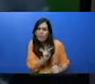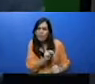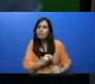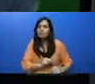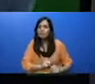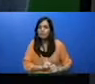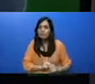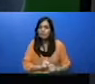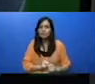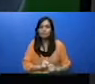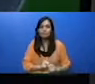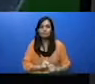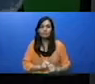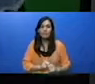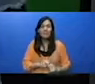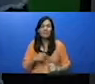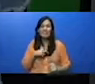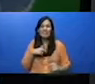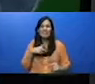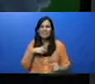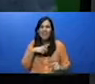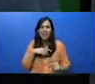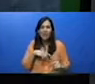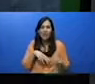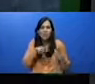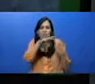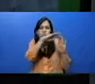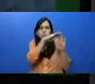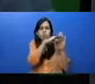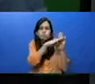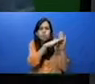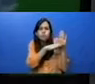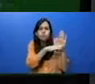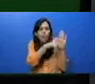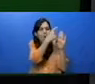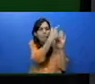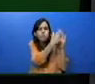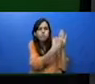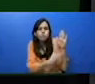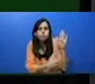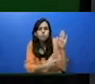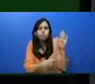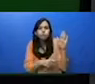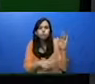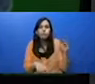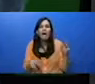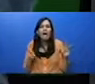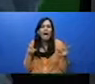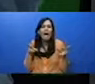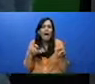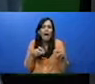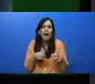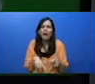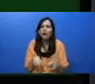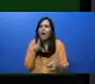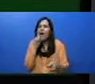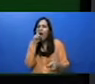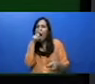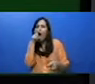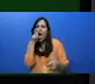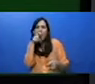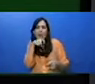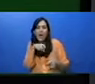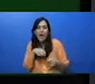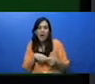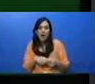Aqui tem uma lista, tá? Uma série delas, ó. Águia cinzenta, arara azul,